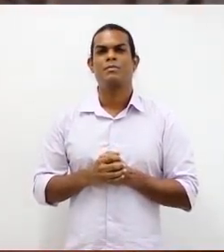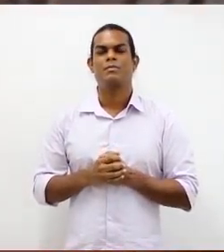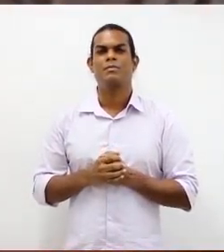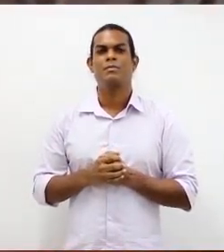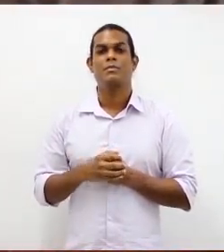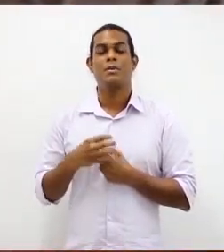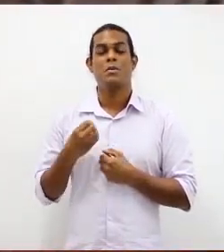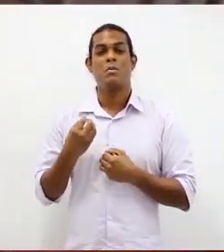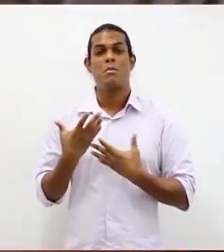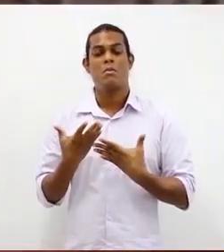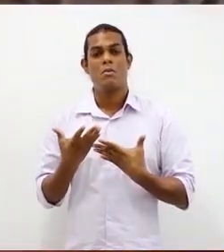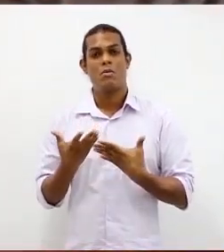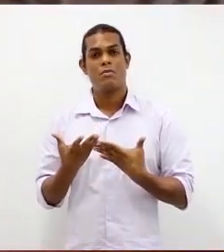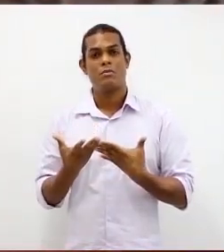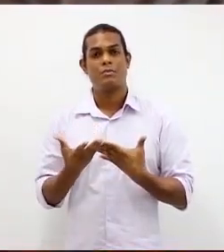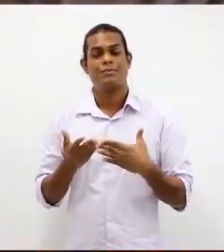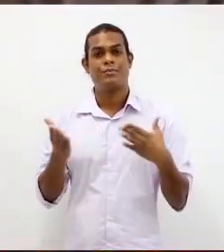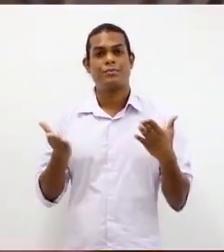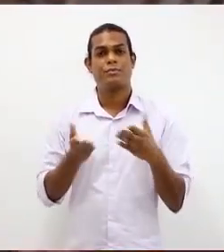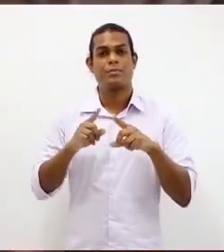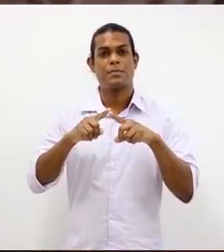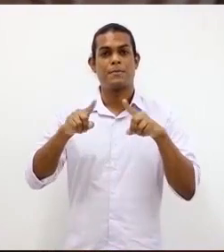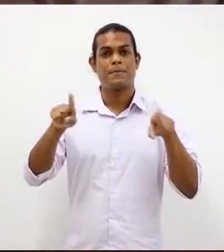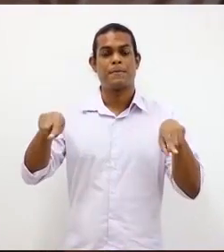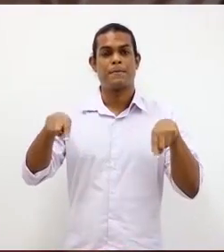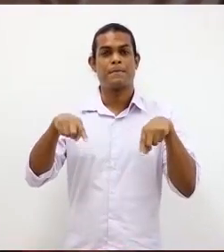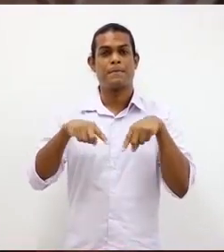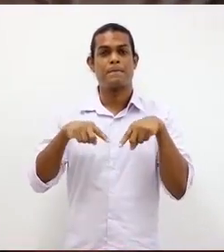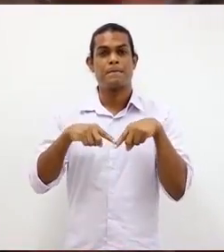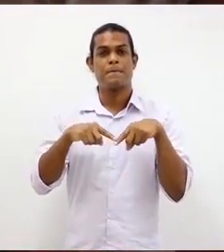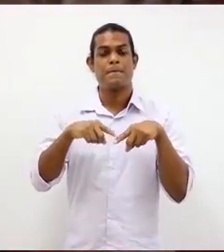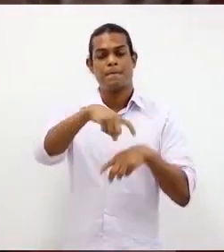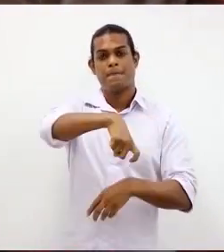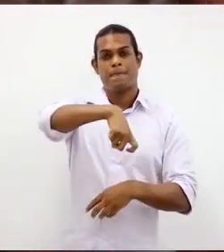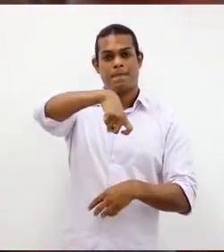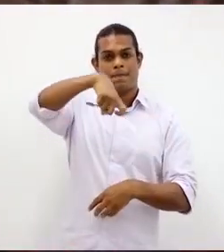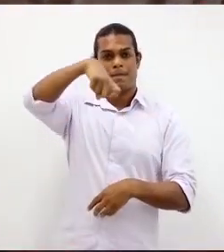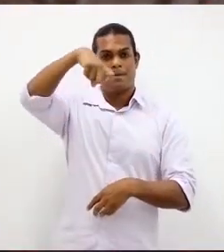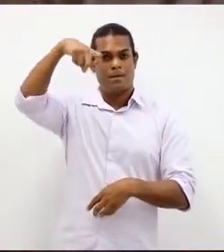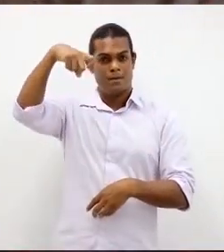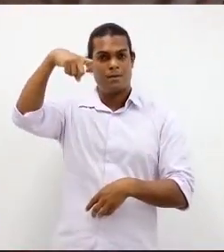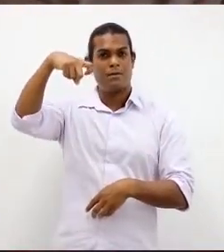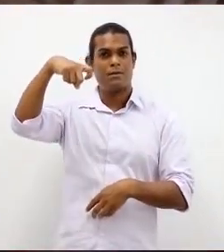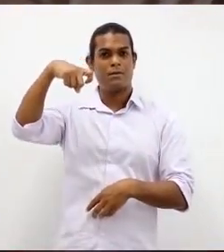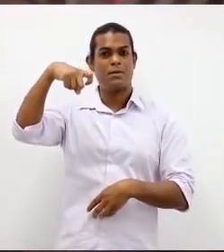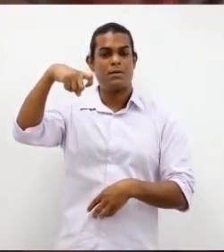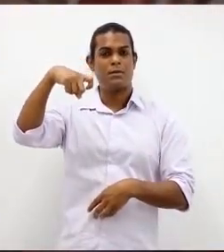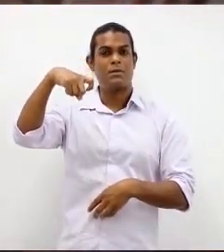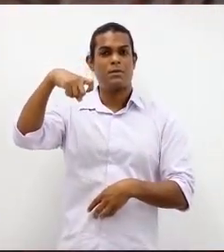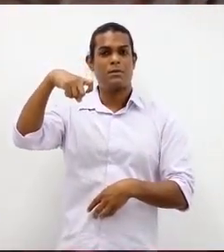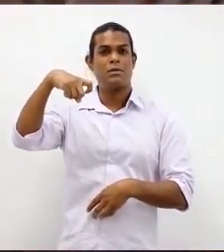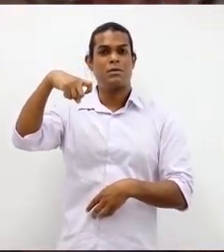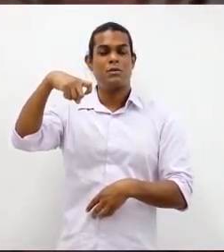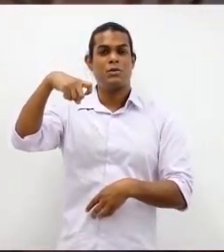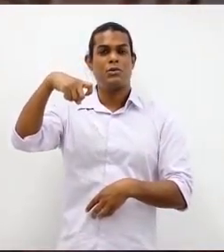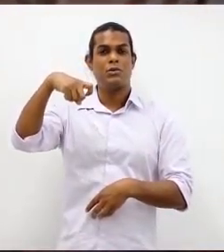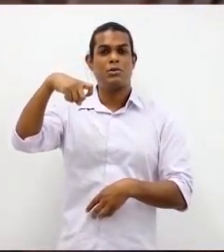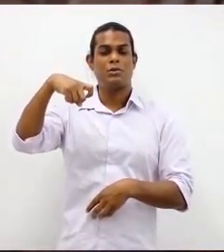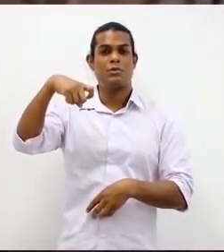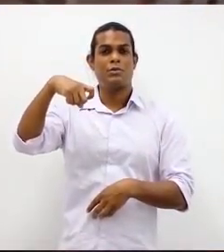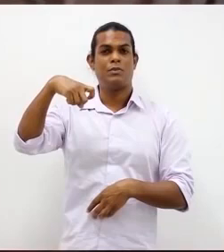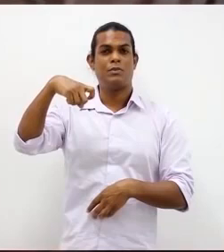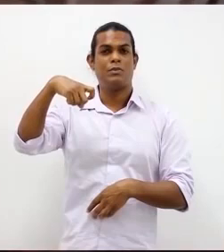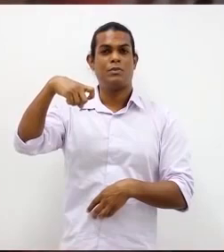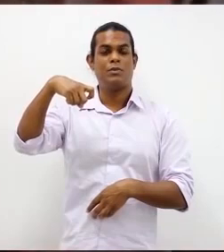Bom, nós estamos no setor operação de guincho, onde tem a elevação do guincho onde vai ser feito a descarga,